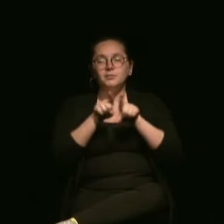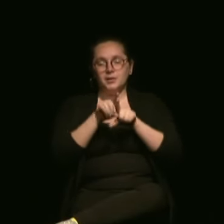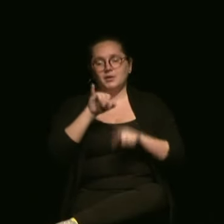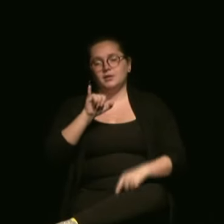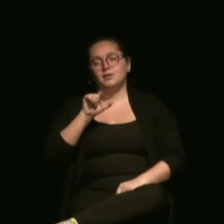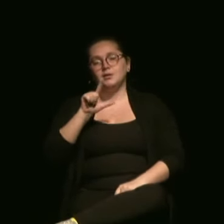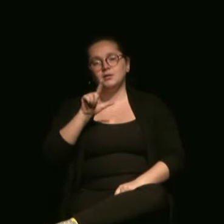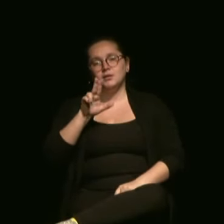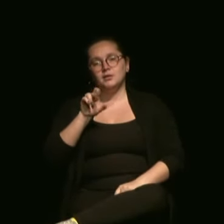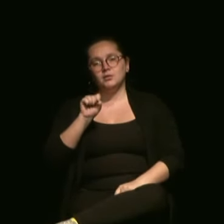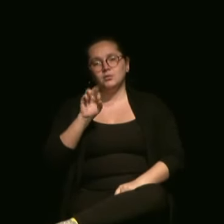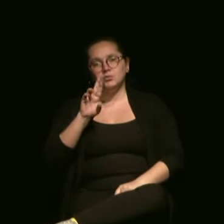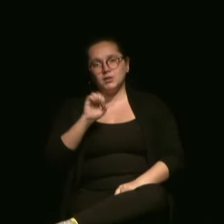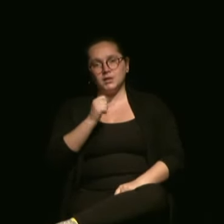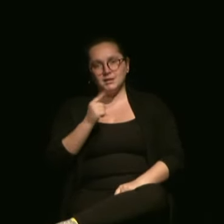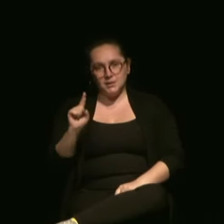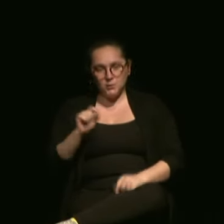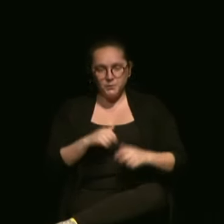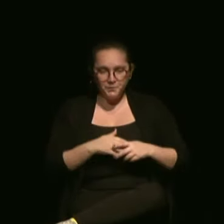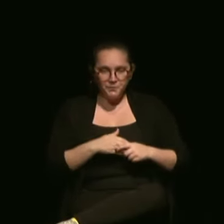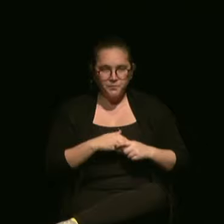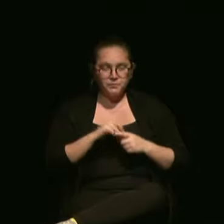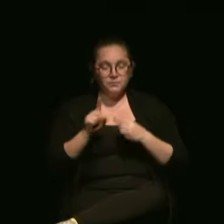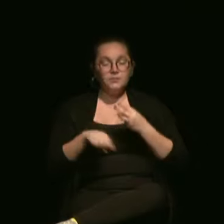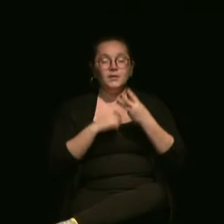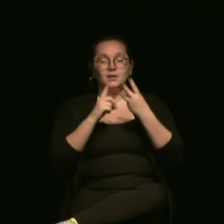primeira sequência. E